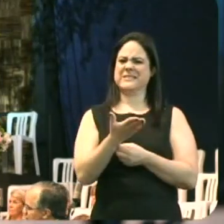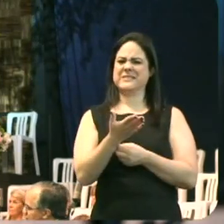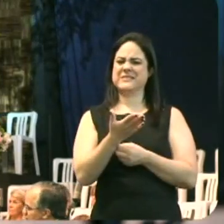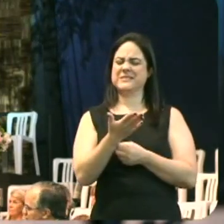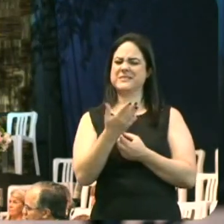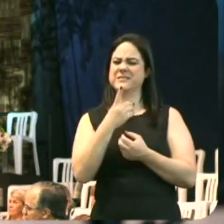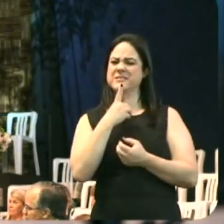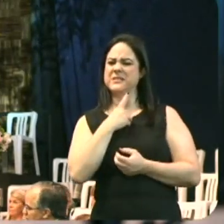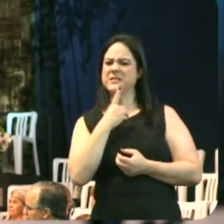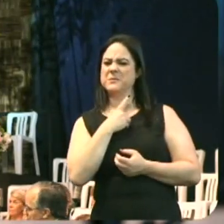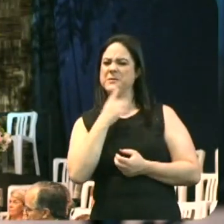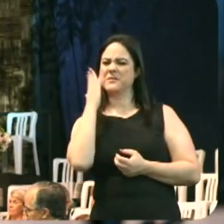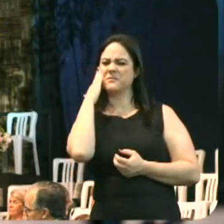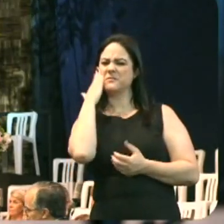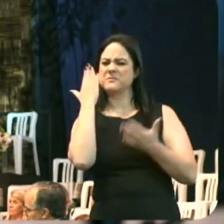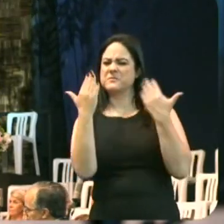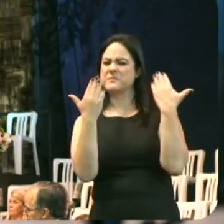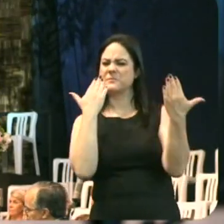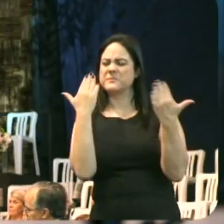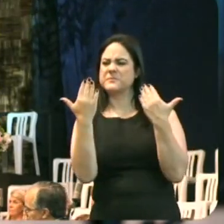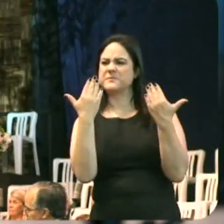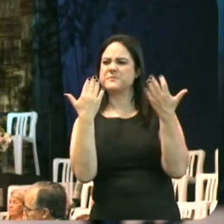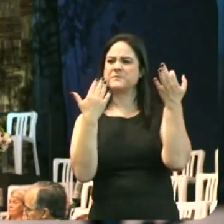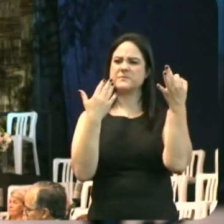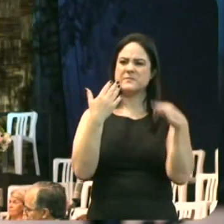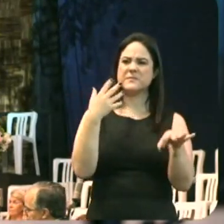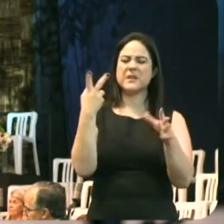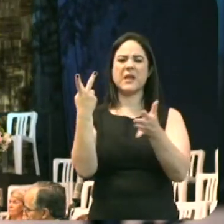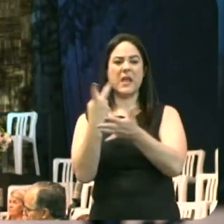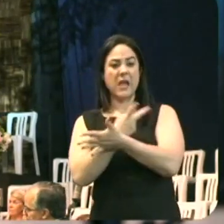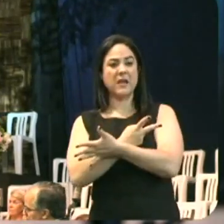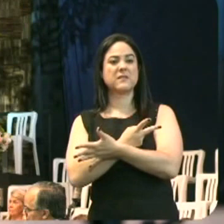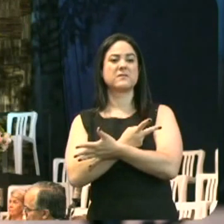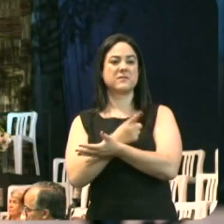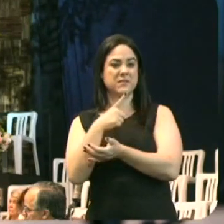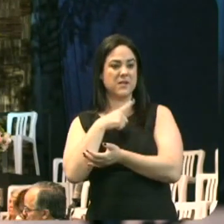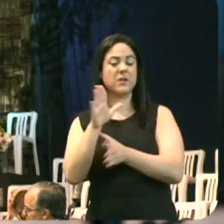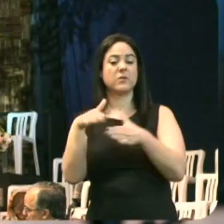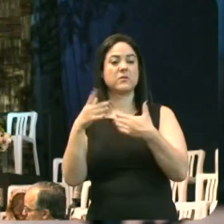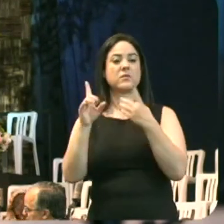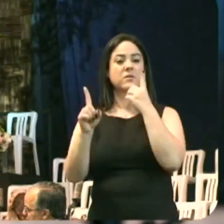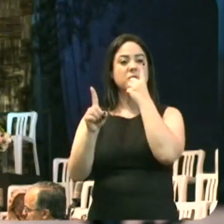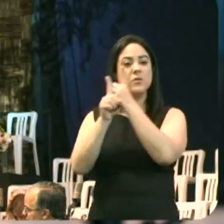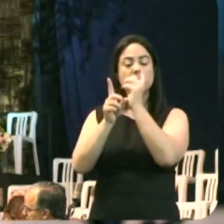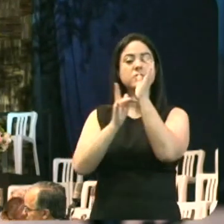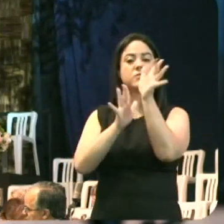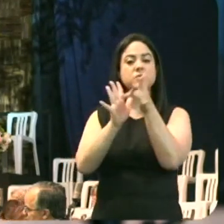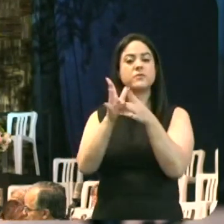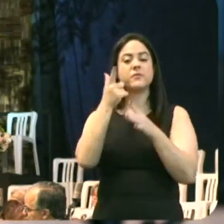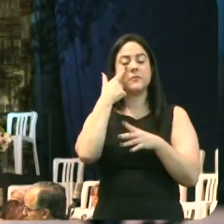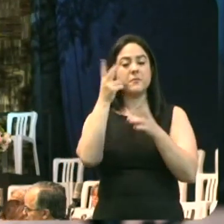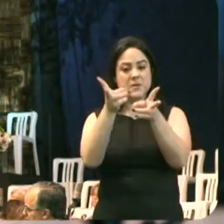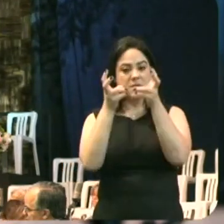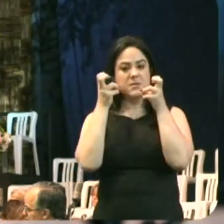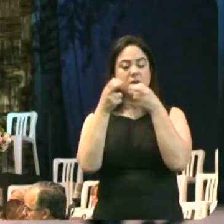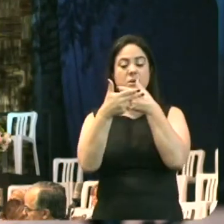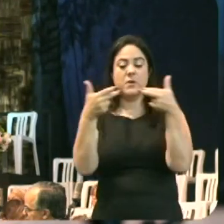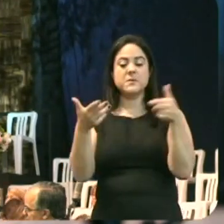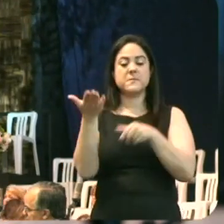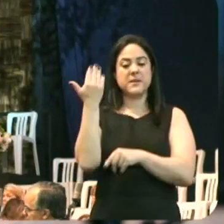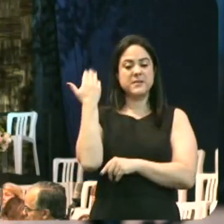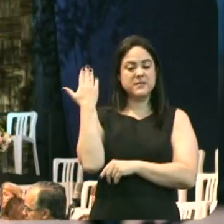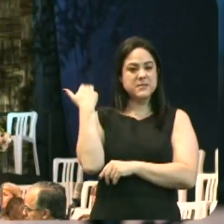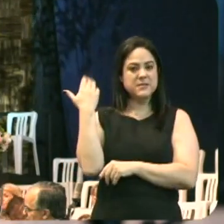como não funcionam. E quando nos encontramos com Jesus, Ele nos faz ver que as coisas que antes